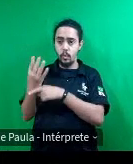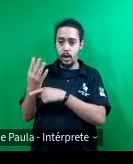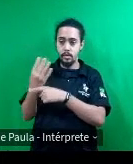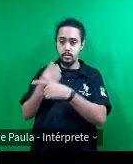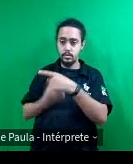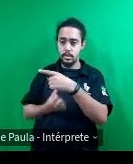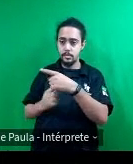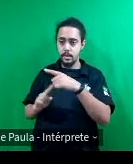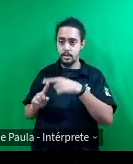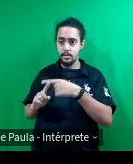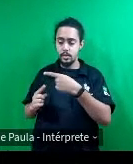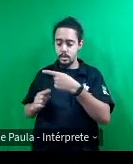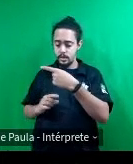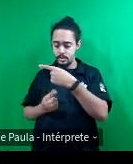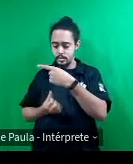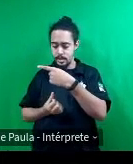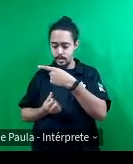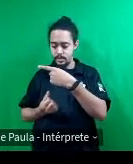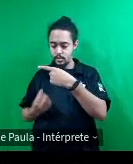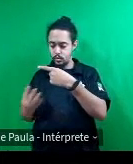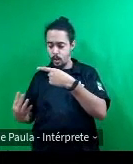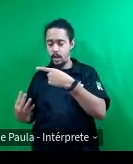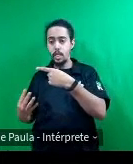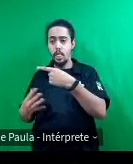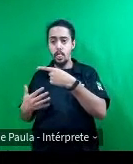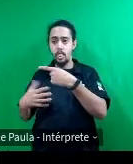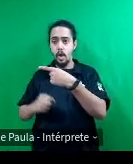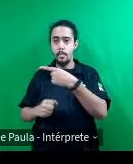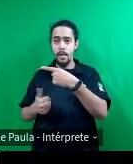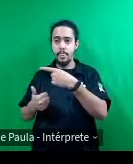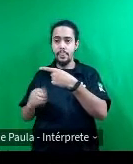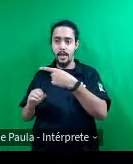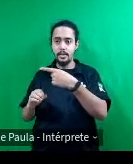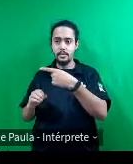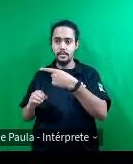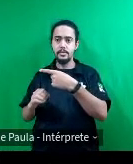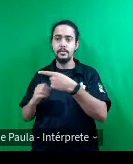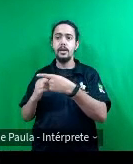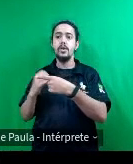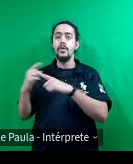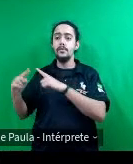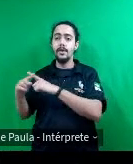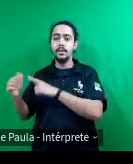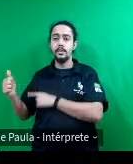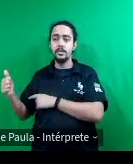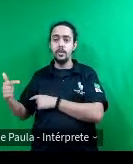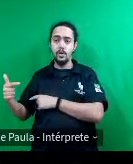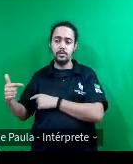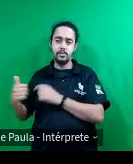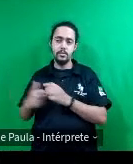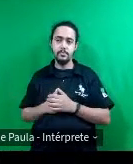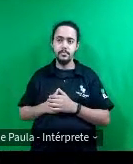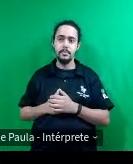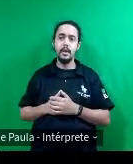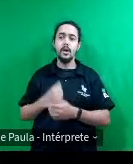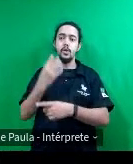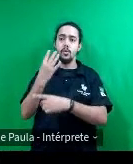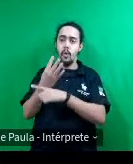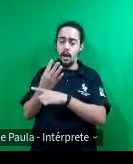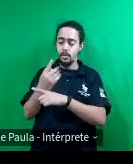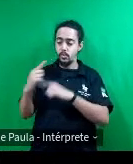10, que multiplica a corrente que está vindo aqui da fonte, 12 amperes. Então, 4 vezes